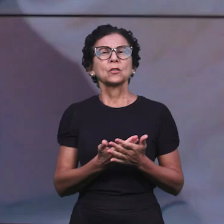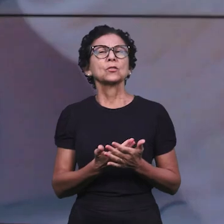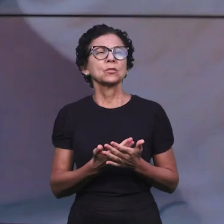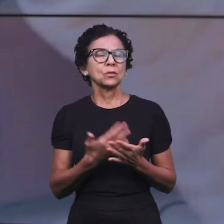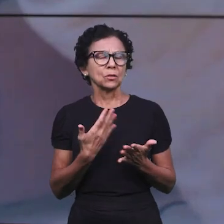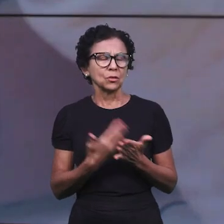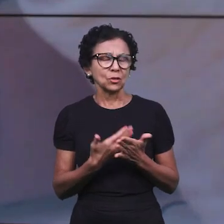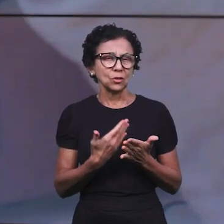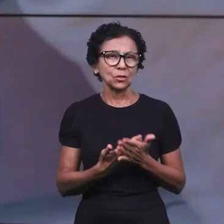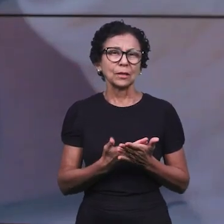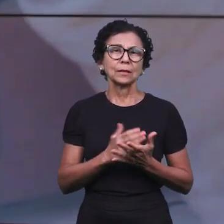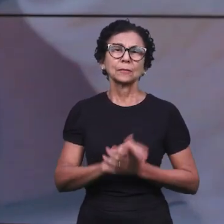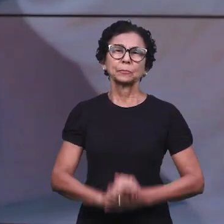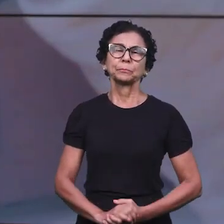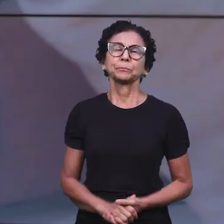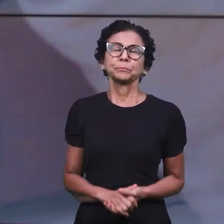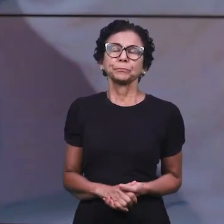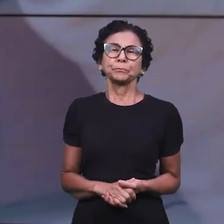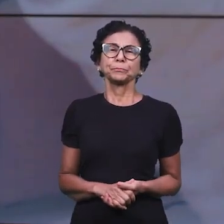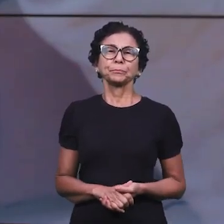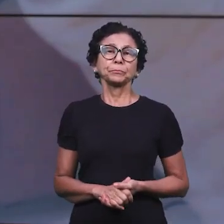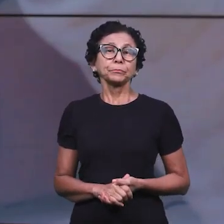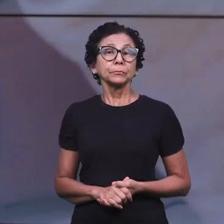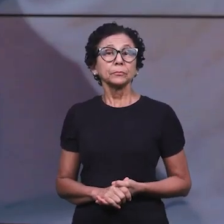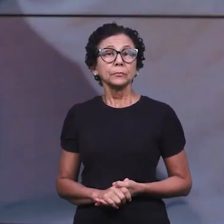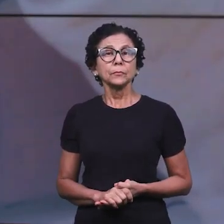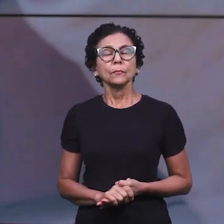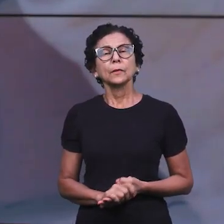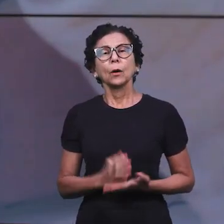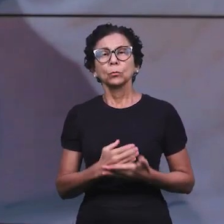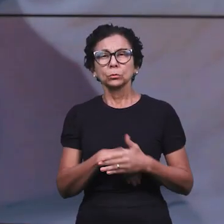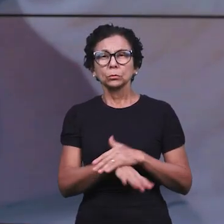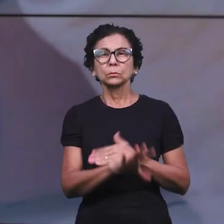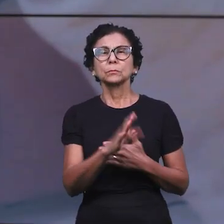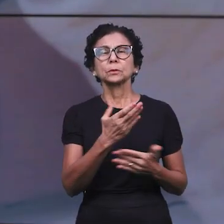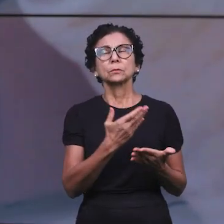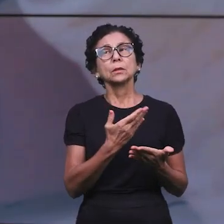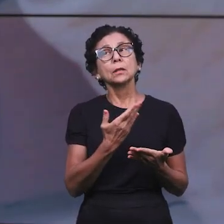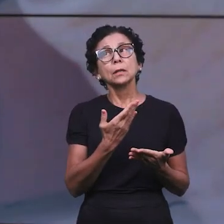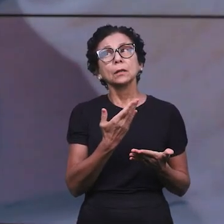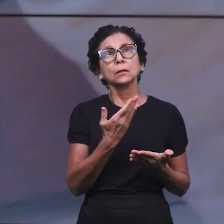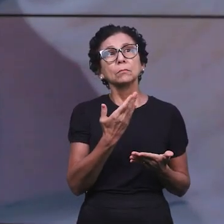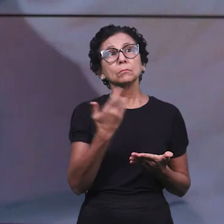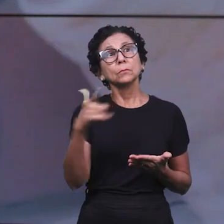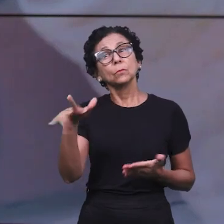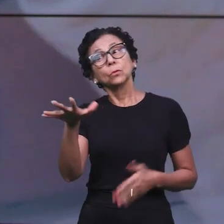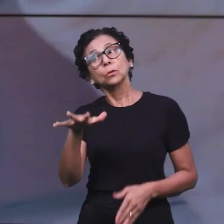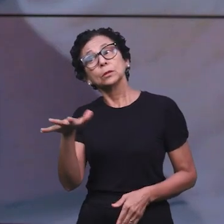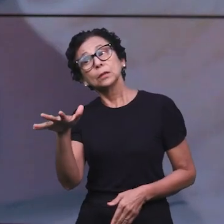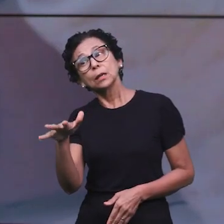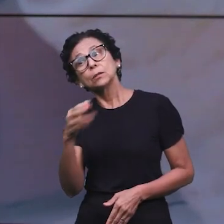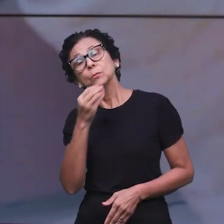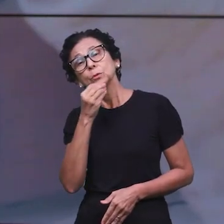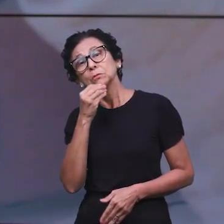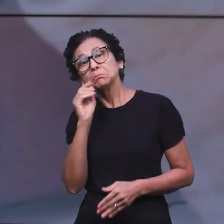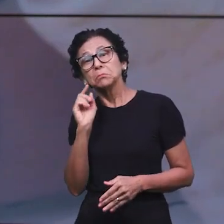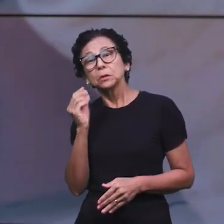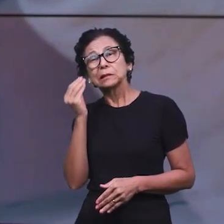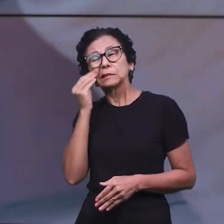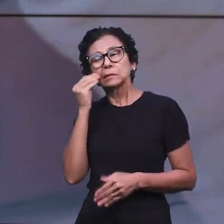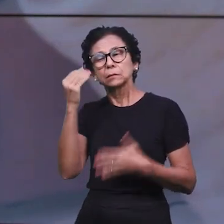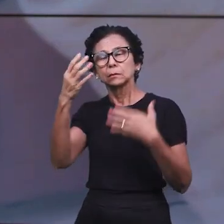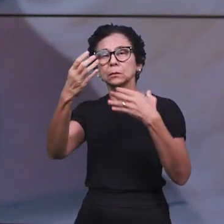dos estudos. Eventualmente, pode ter uma oportunidade em uma outra área e você pode até prestar o concurso,